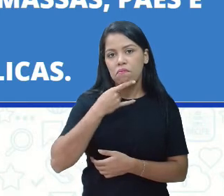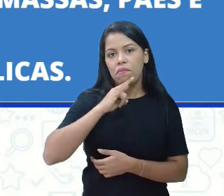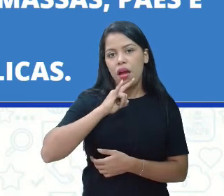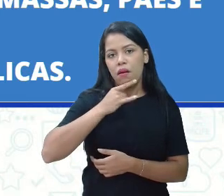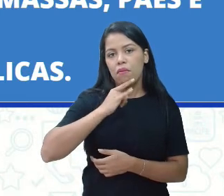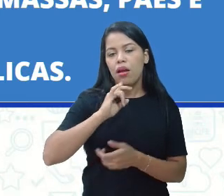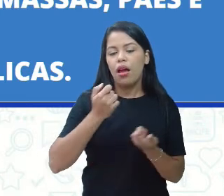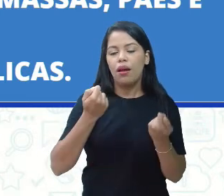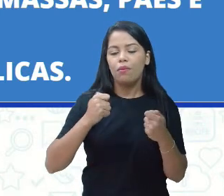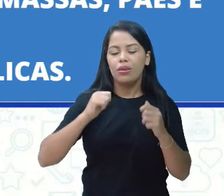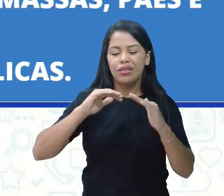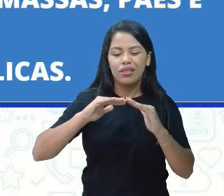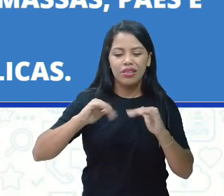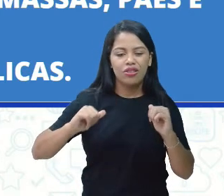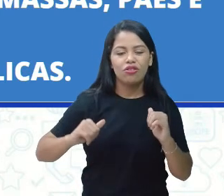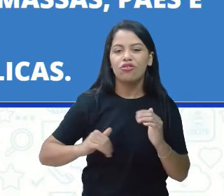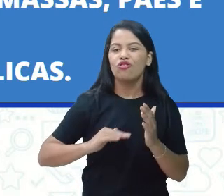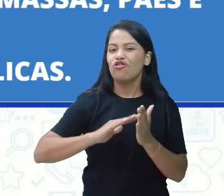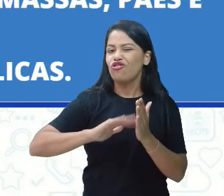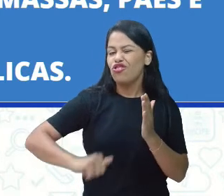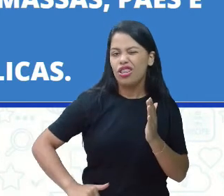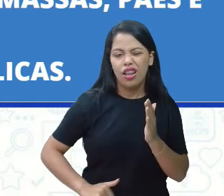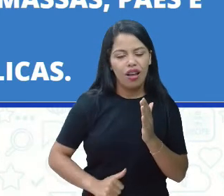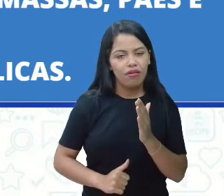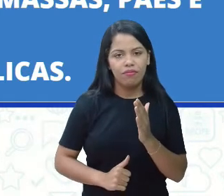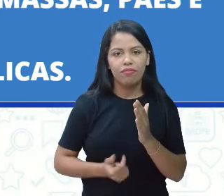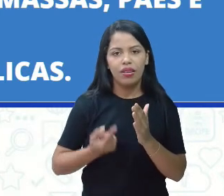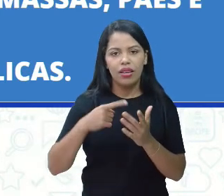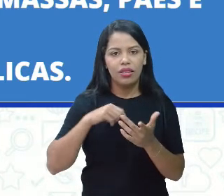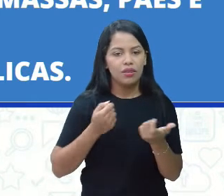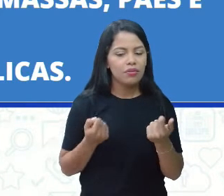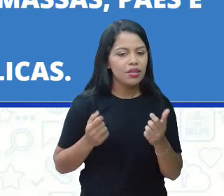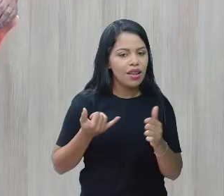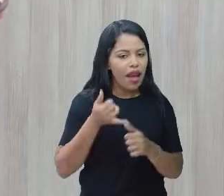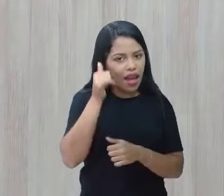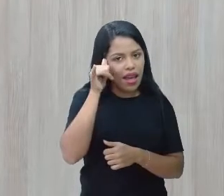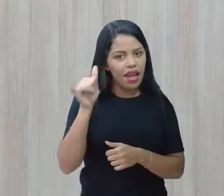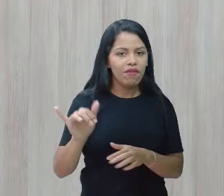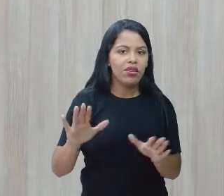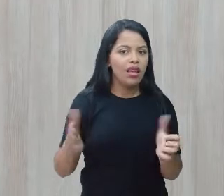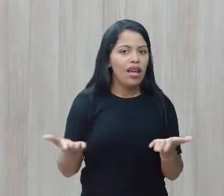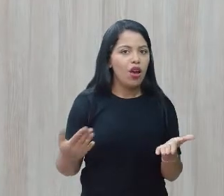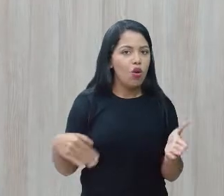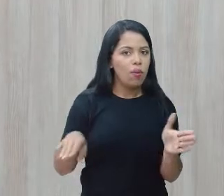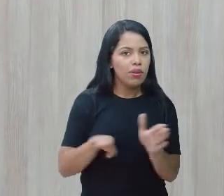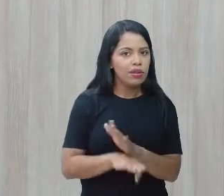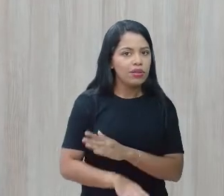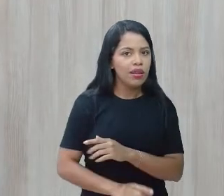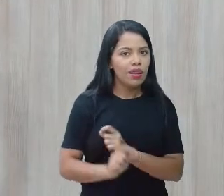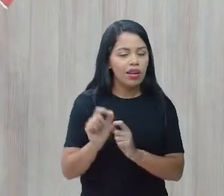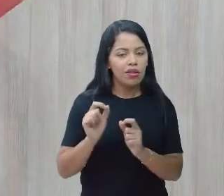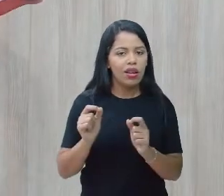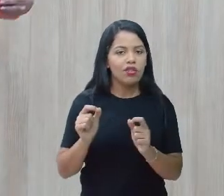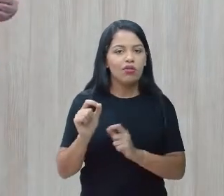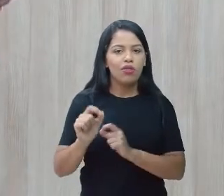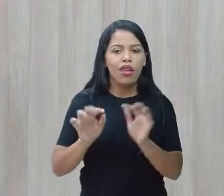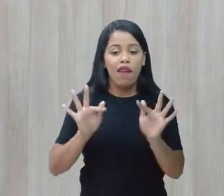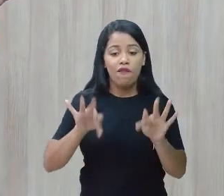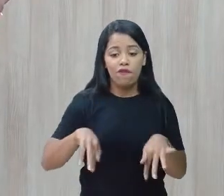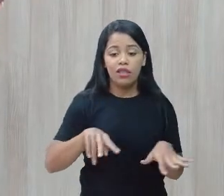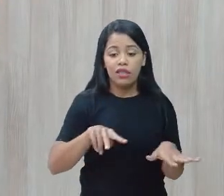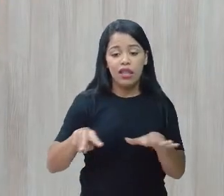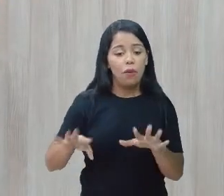da bebida alcoólica é algo que deve ser evitado. Está chegando aí final de semana, tem gente que fica todo alegre,